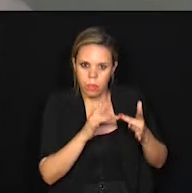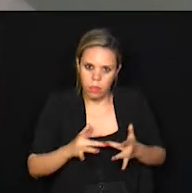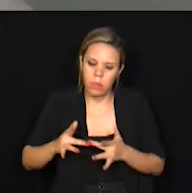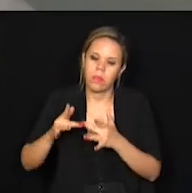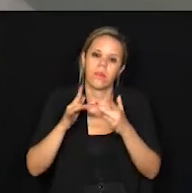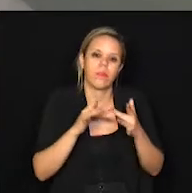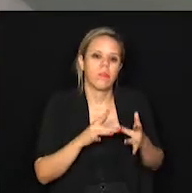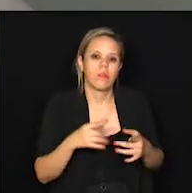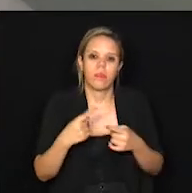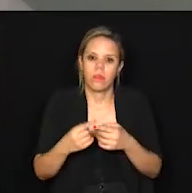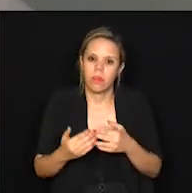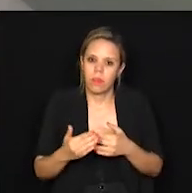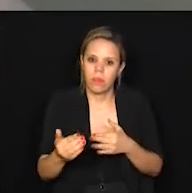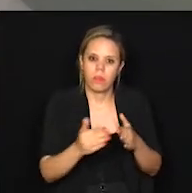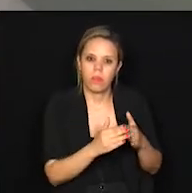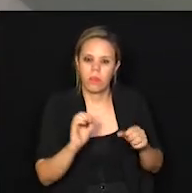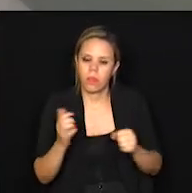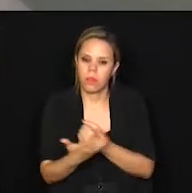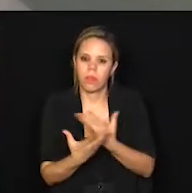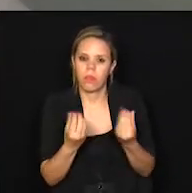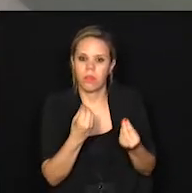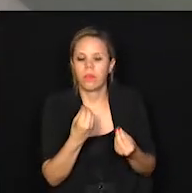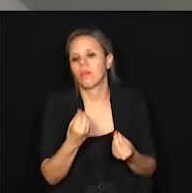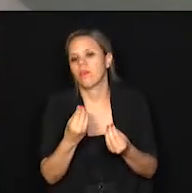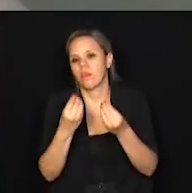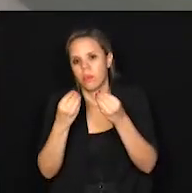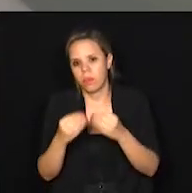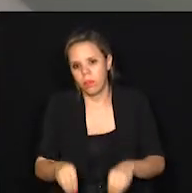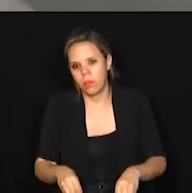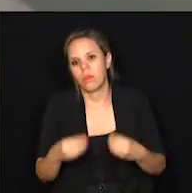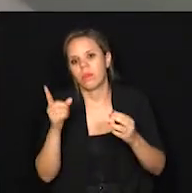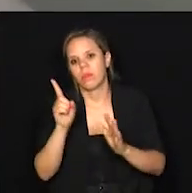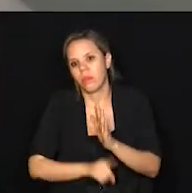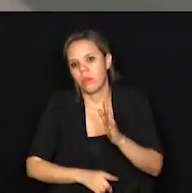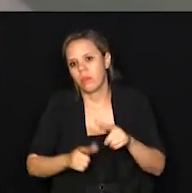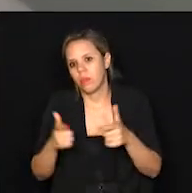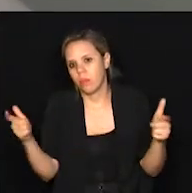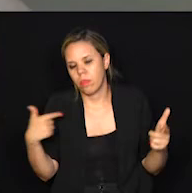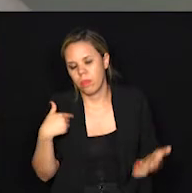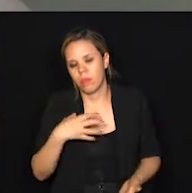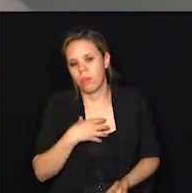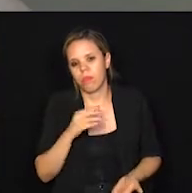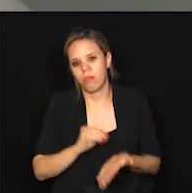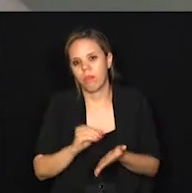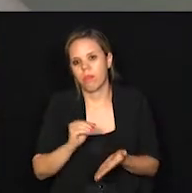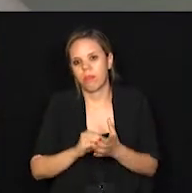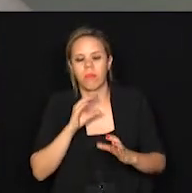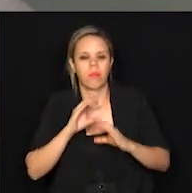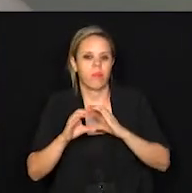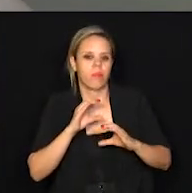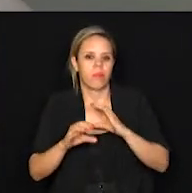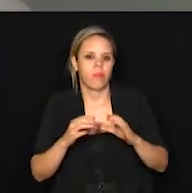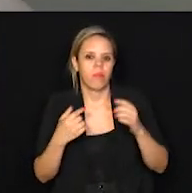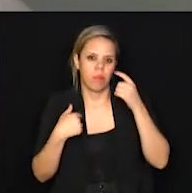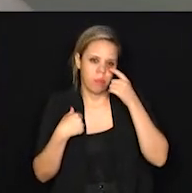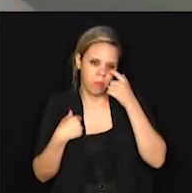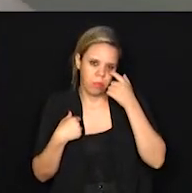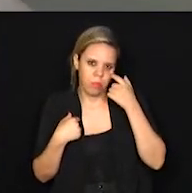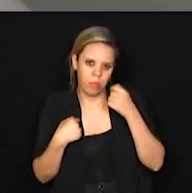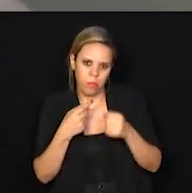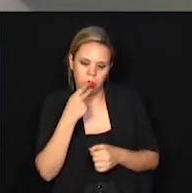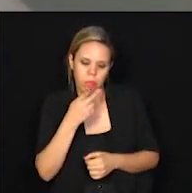mas enviou aqui uma nota falando que entrou com uma representação no Ministério Público do Trabalho por conta da ausência